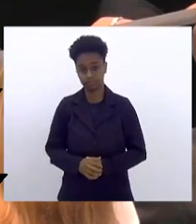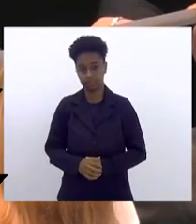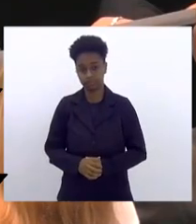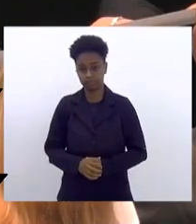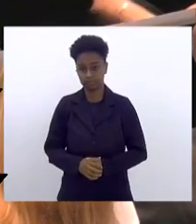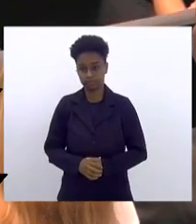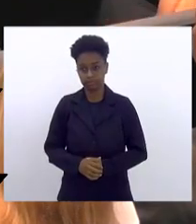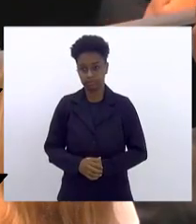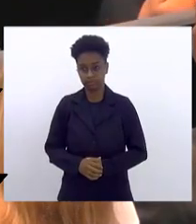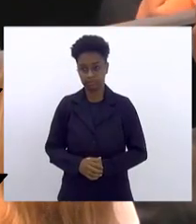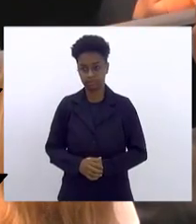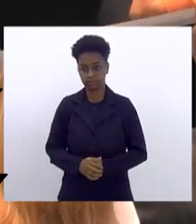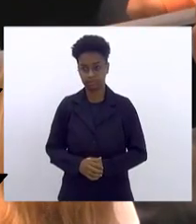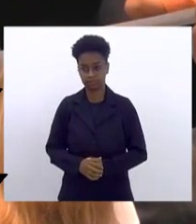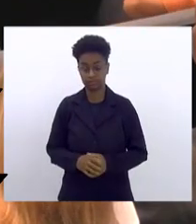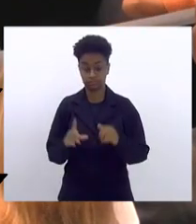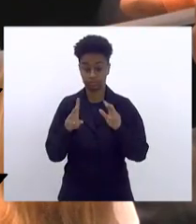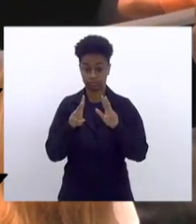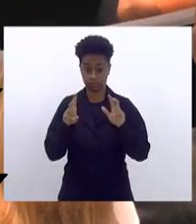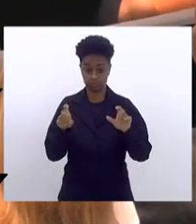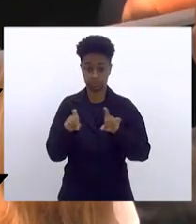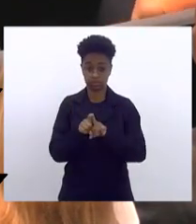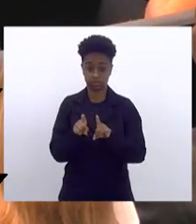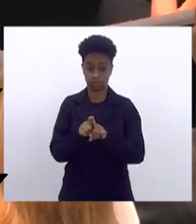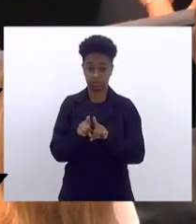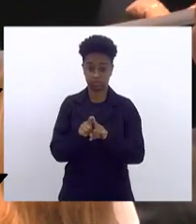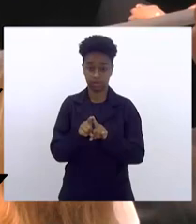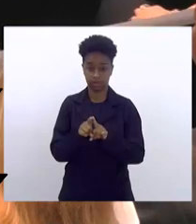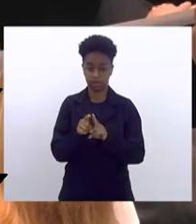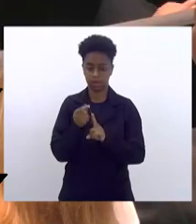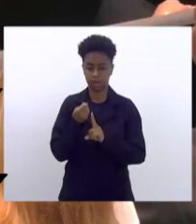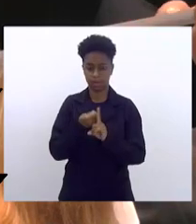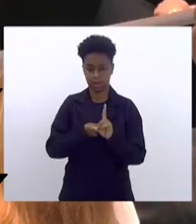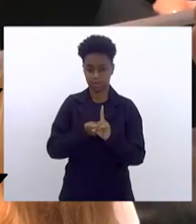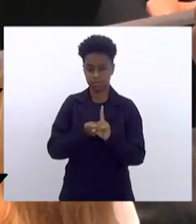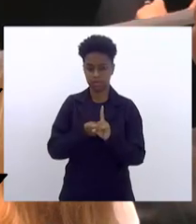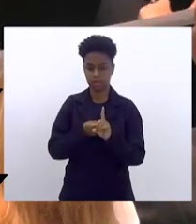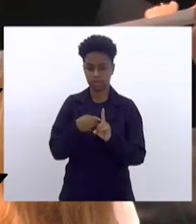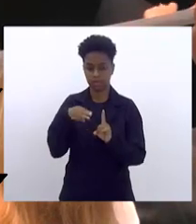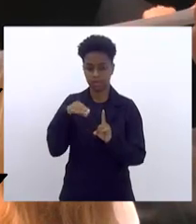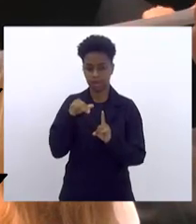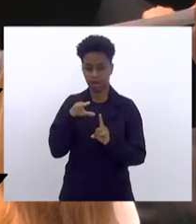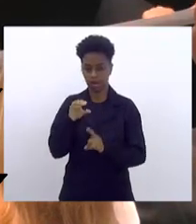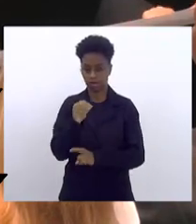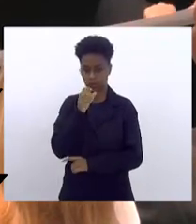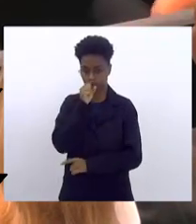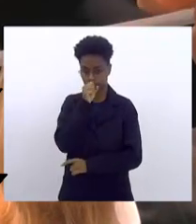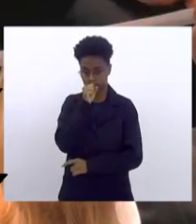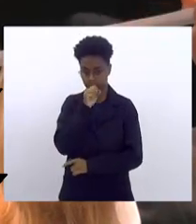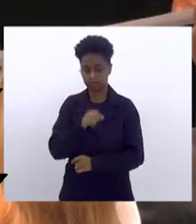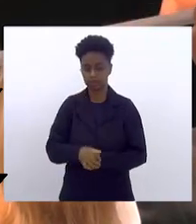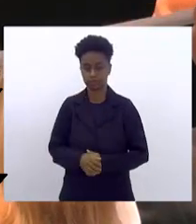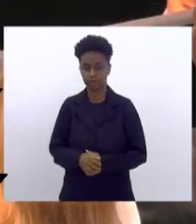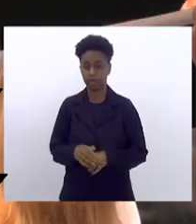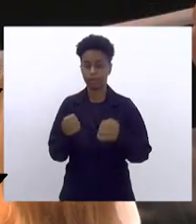com relação até afeta esse mês o maio laranja que é a fixação de cartazes